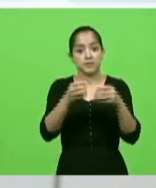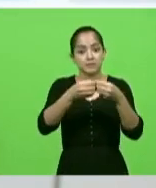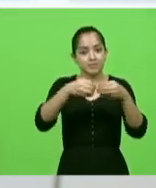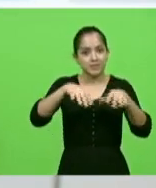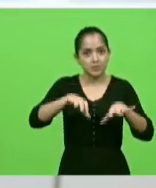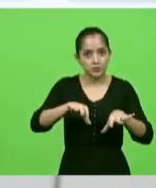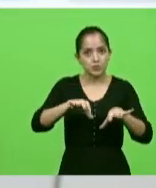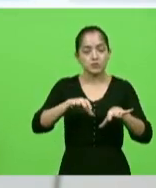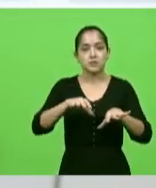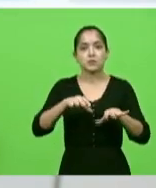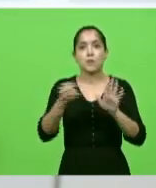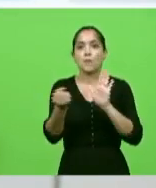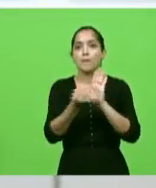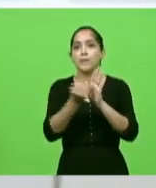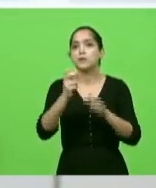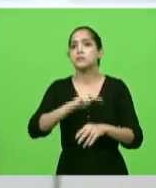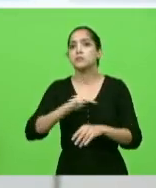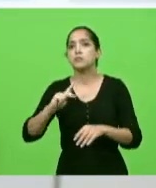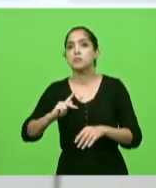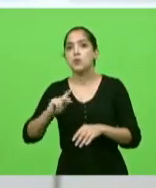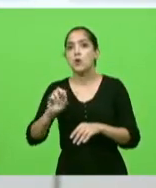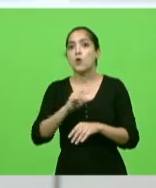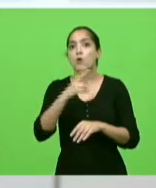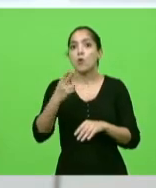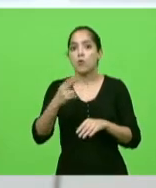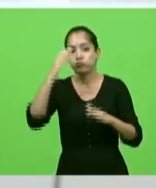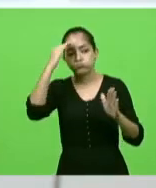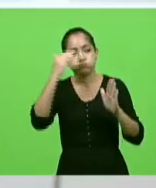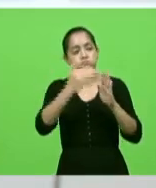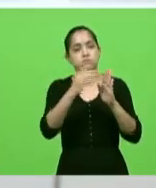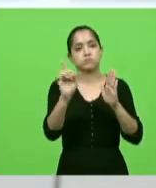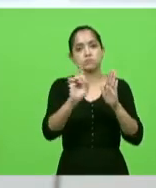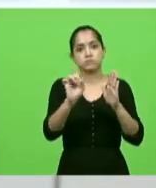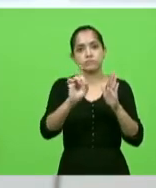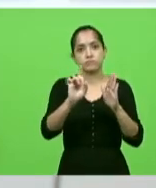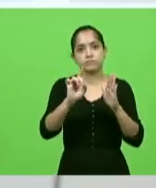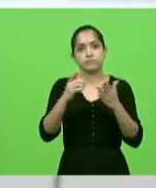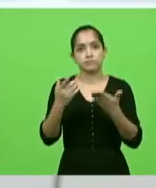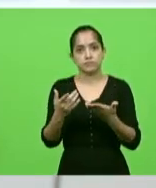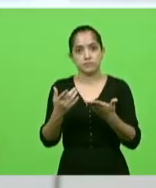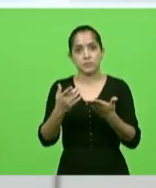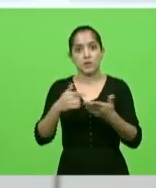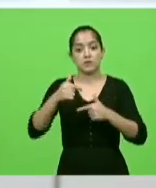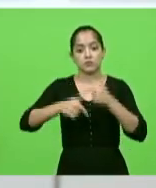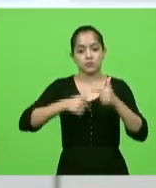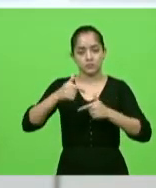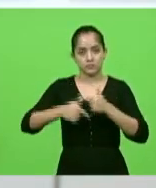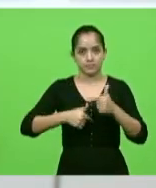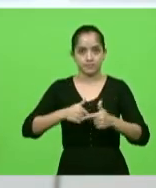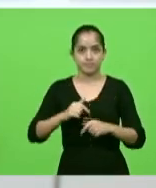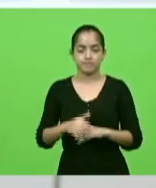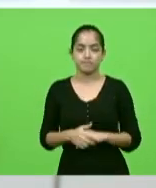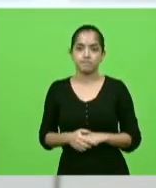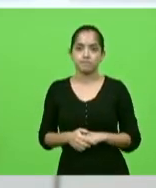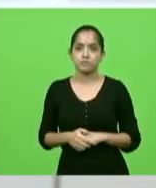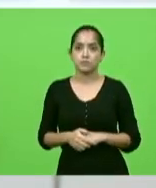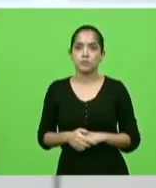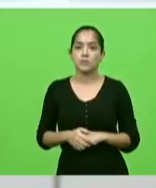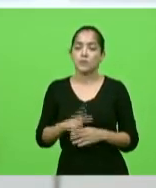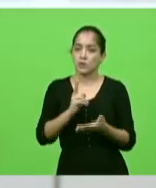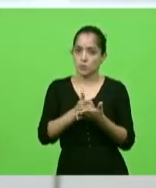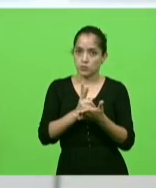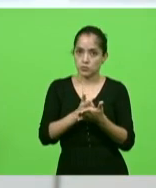público ou para descumprimento dos princípios regentes da atividade estatal e